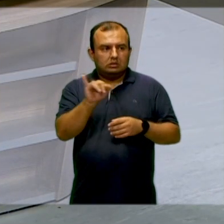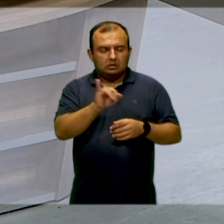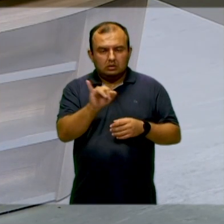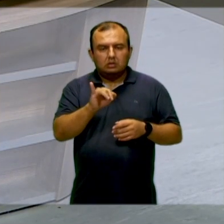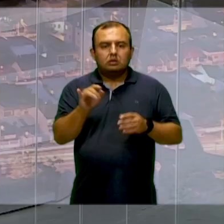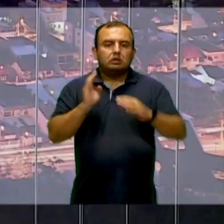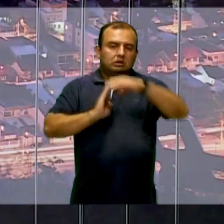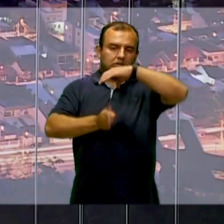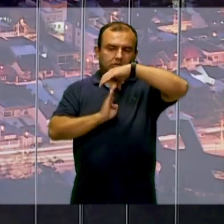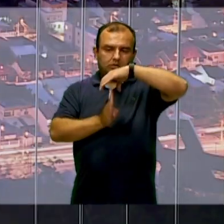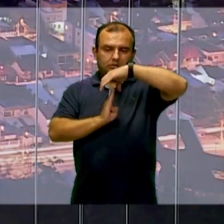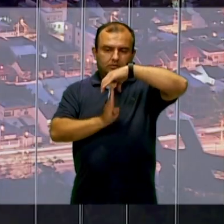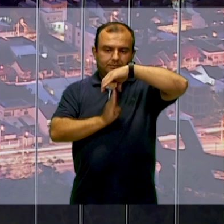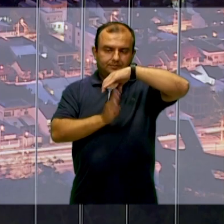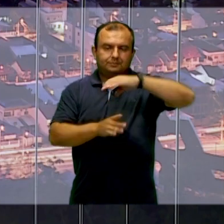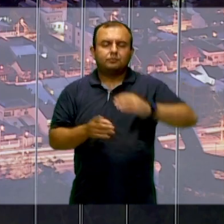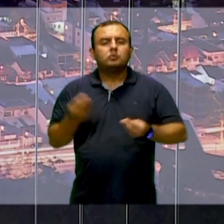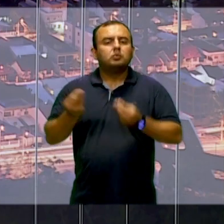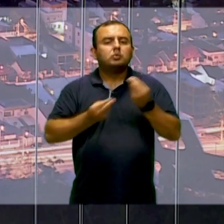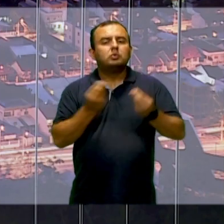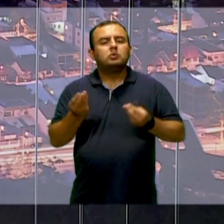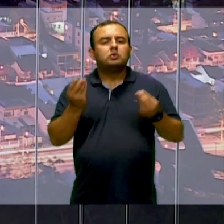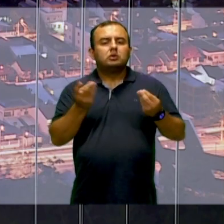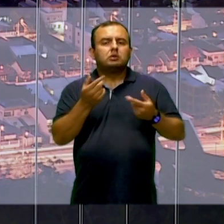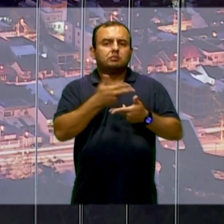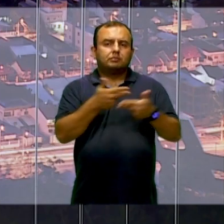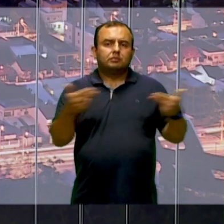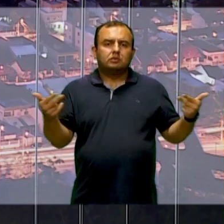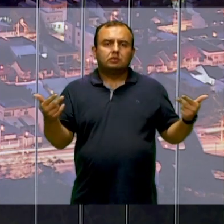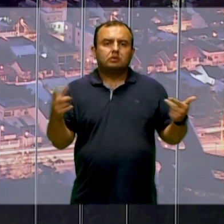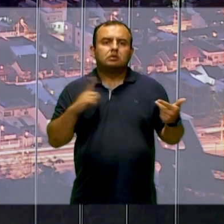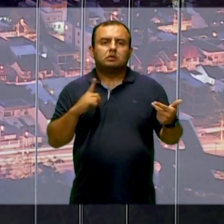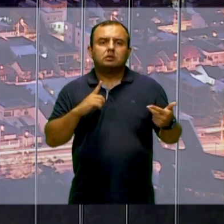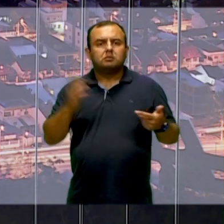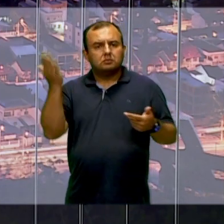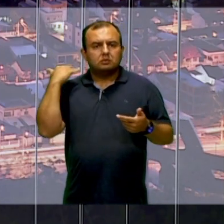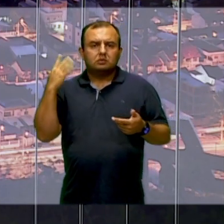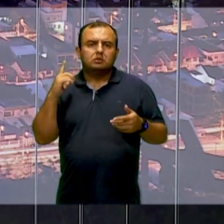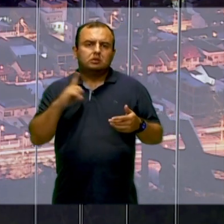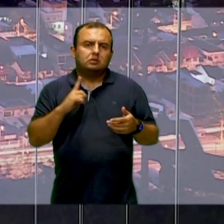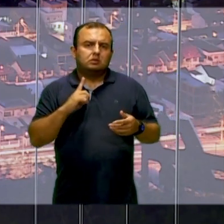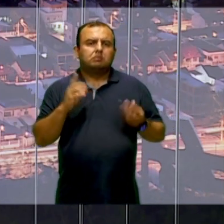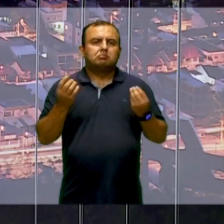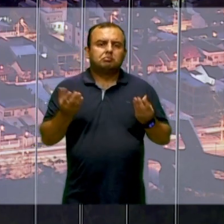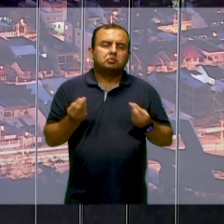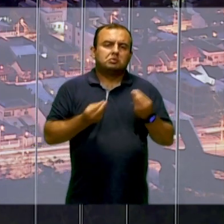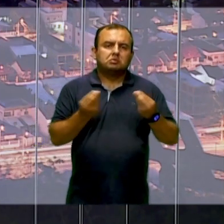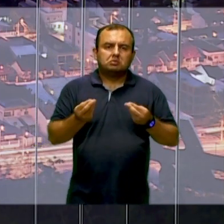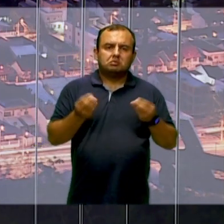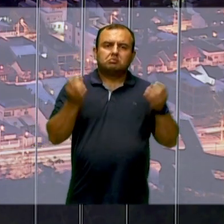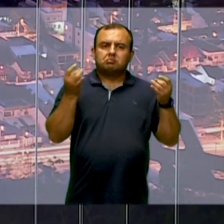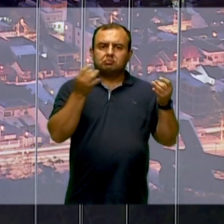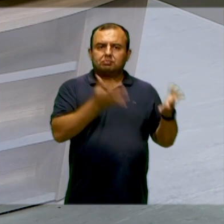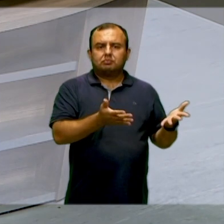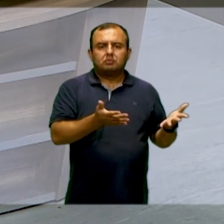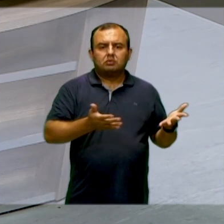ali na Itaipava. Como é que está esse acervo? Porque antigamente teve uma época que eles deixaram praticamente o negócio